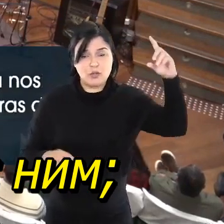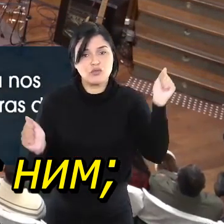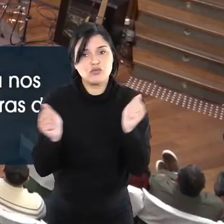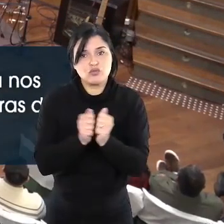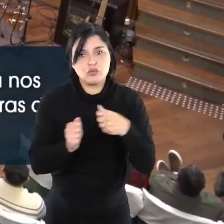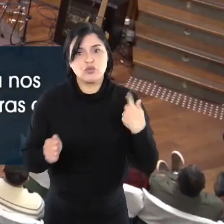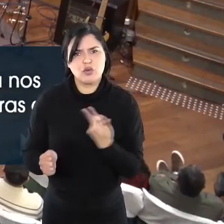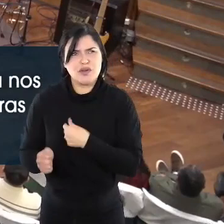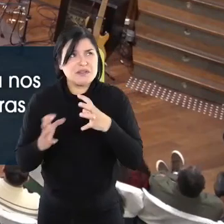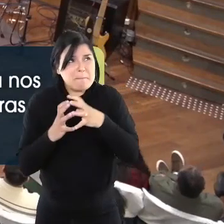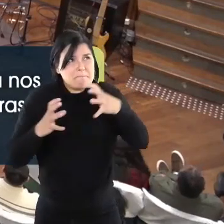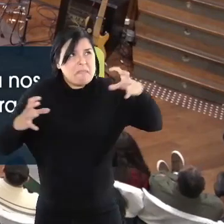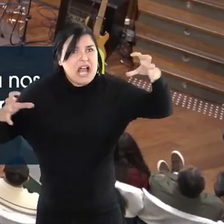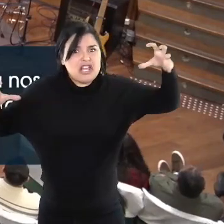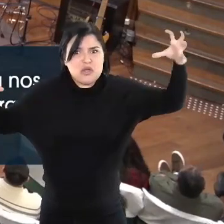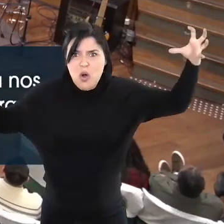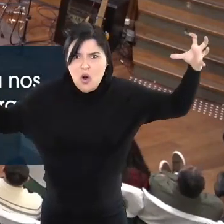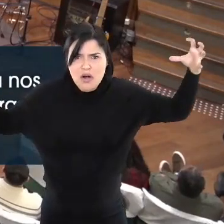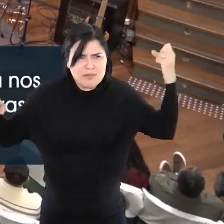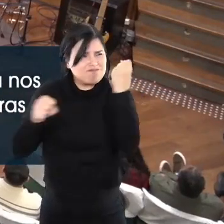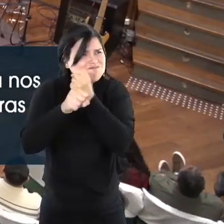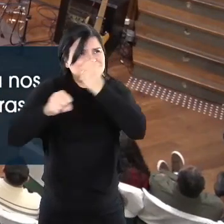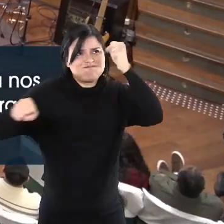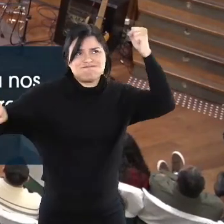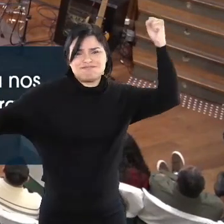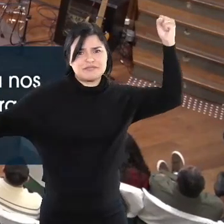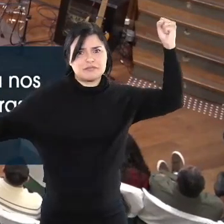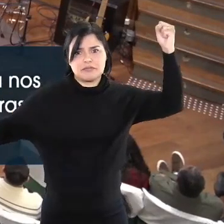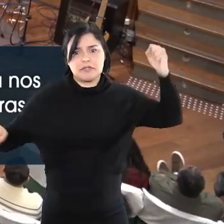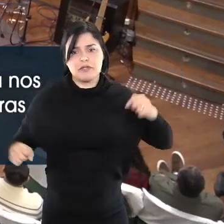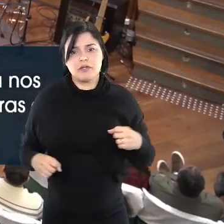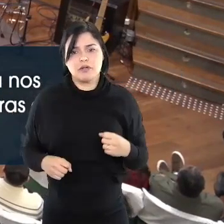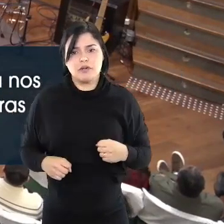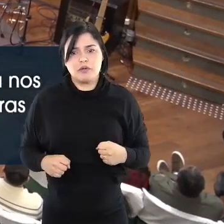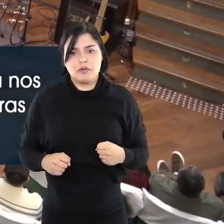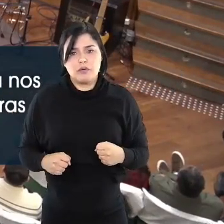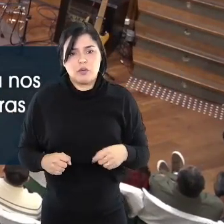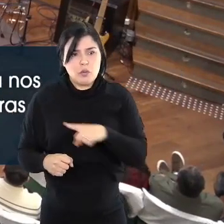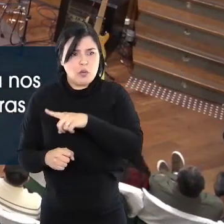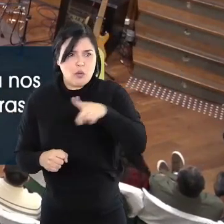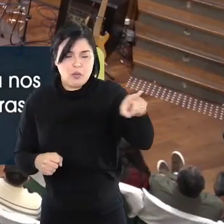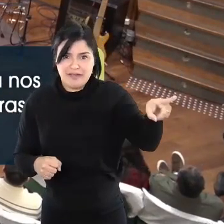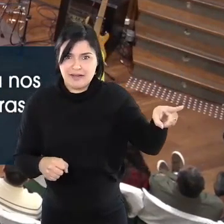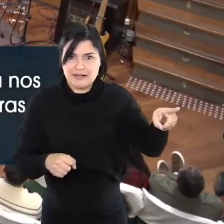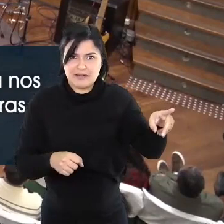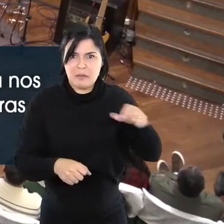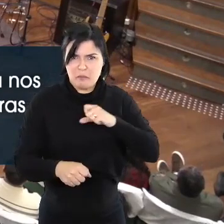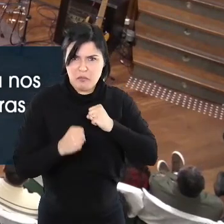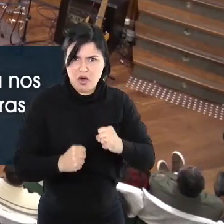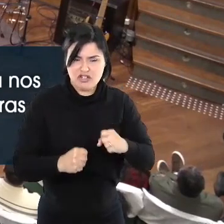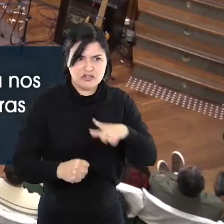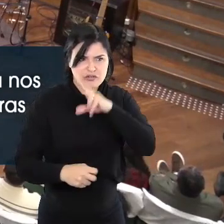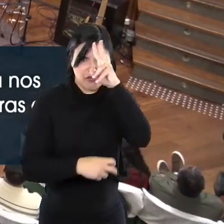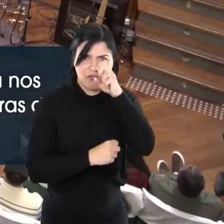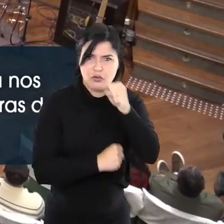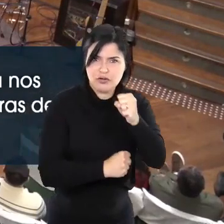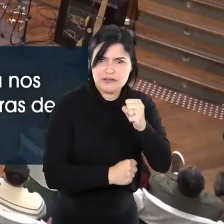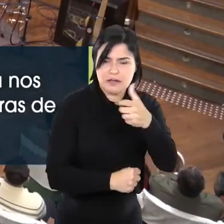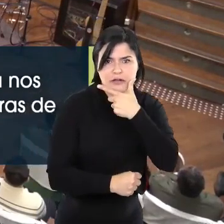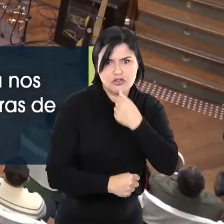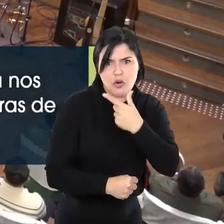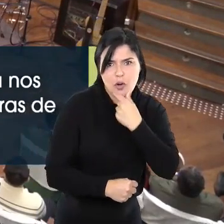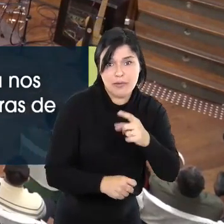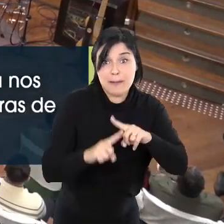ele. Com ele está o braço de carne, mas conosco o Senhor, o nosso Deus, para